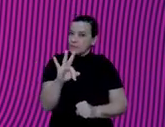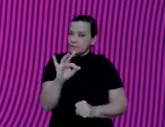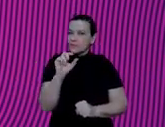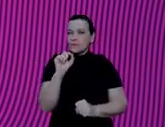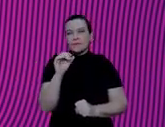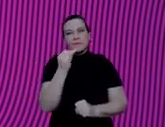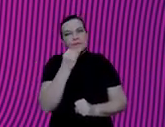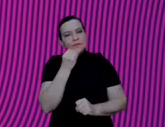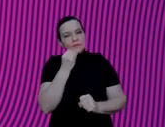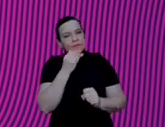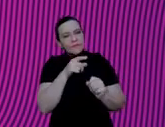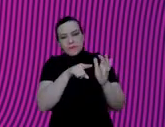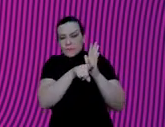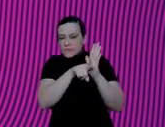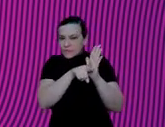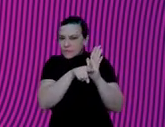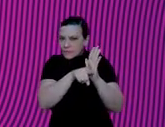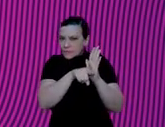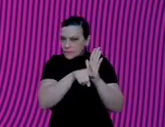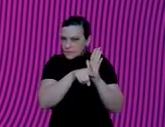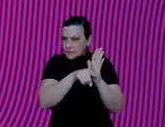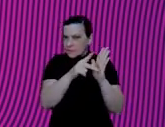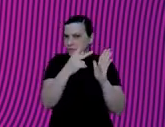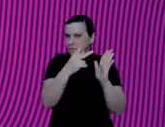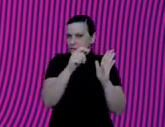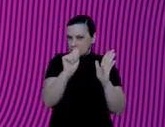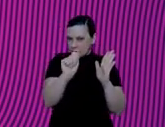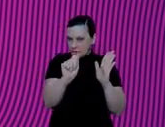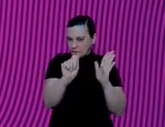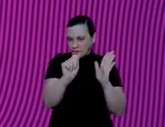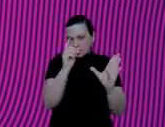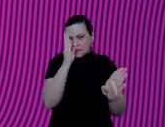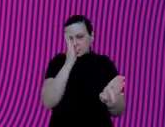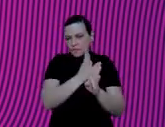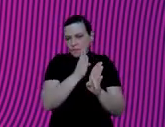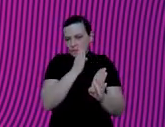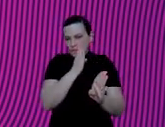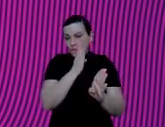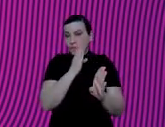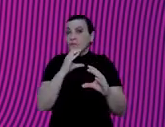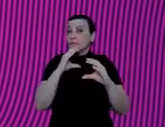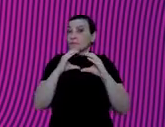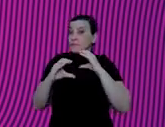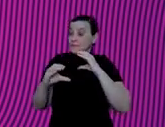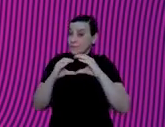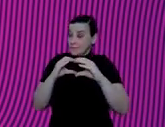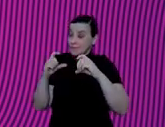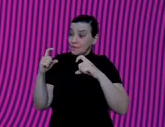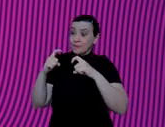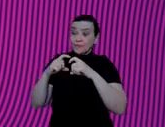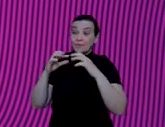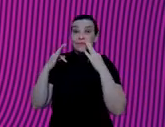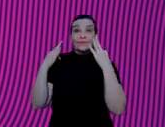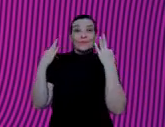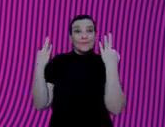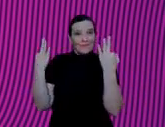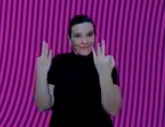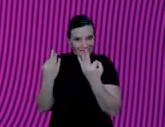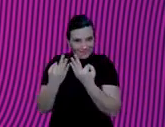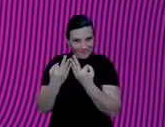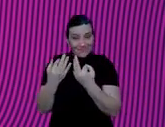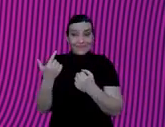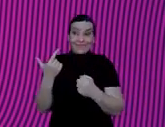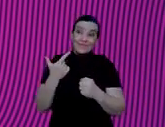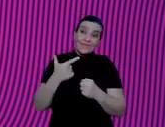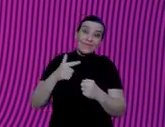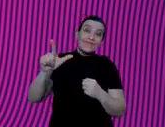no PA, uma comunicação com um médico de família, com um clínico geral ou com outro clínico que esteja prescrevendo, para